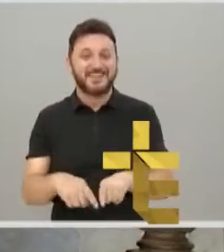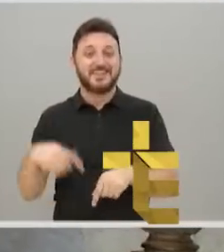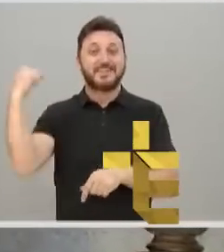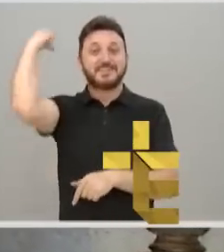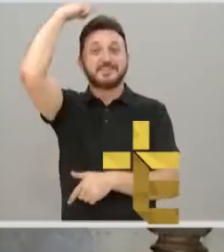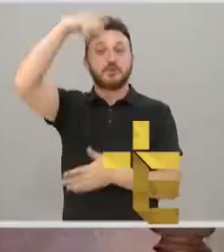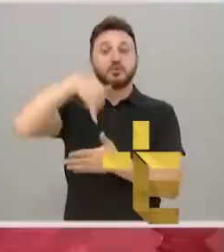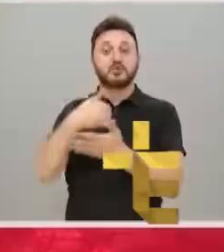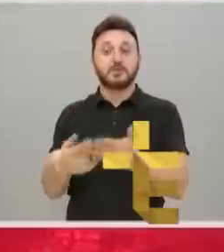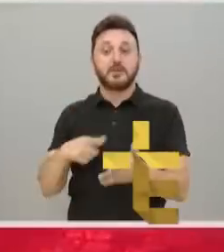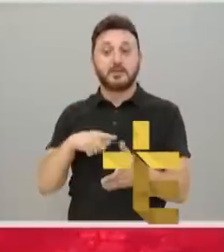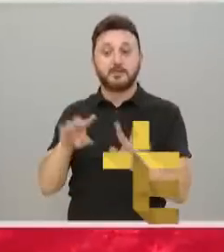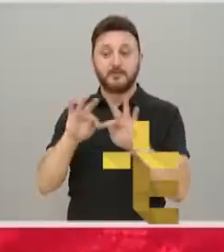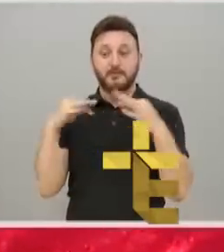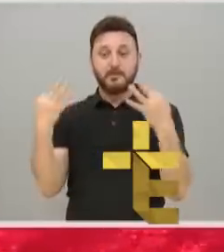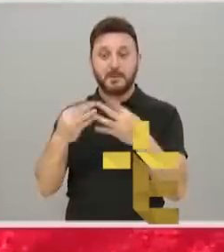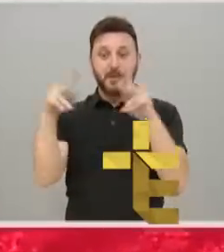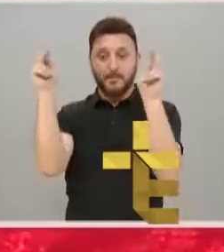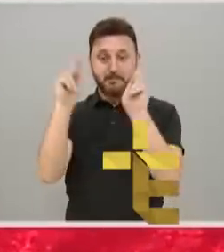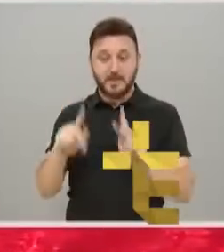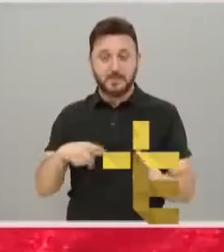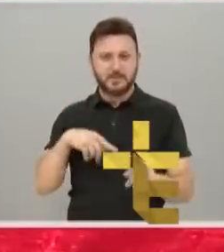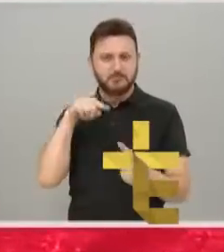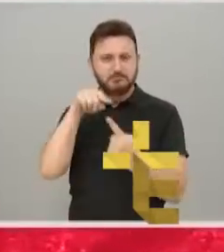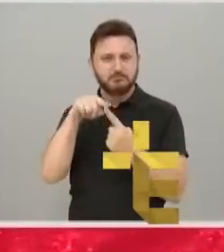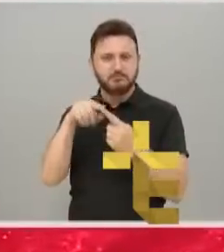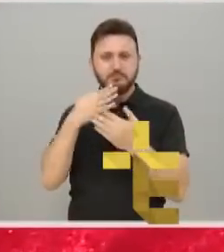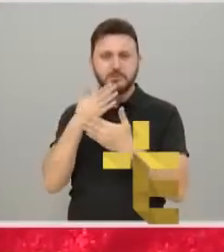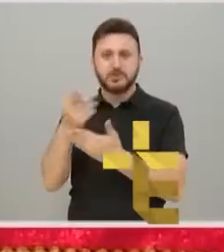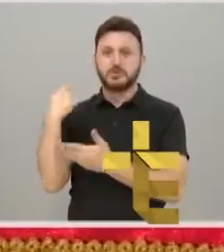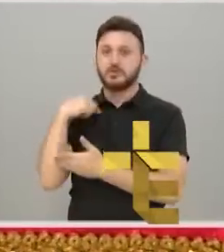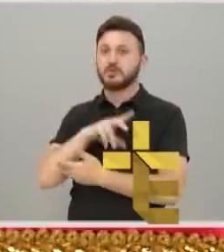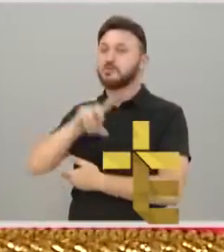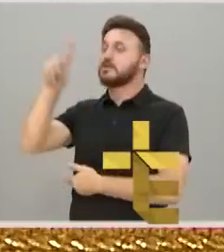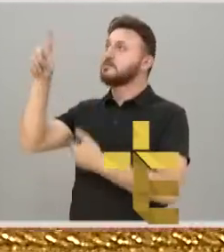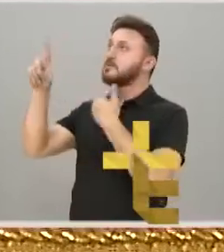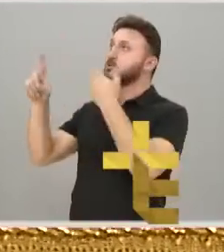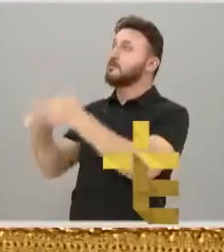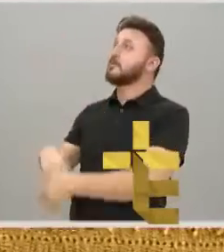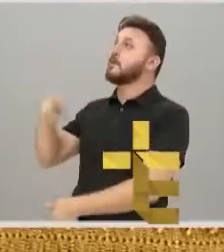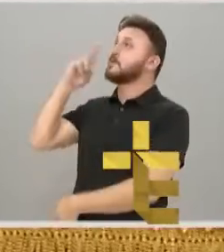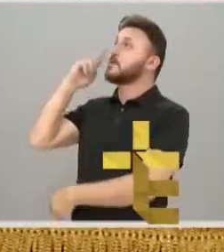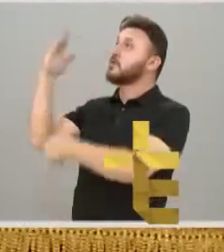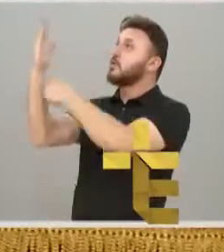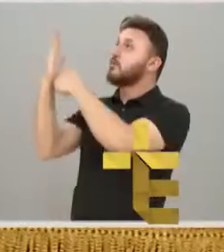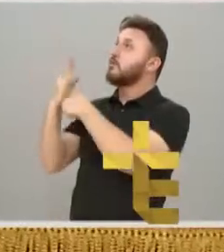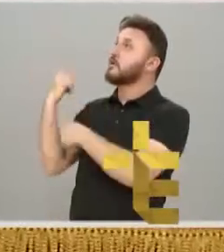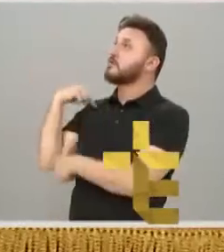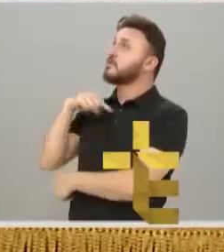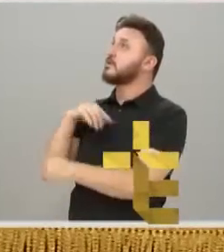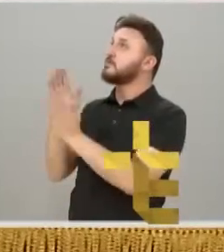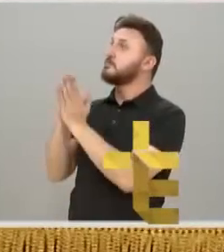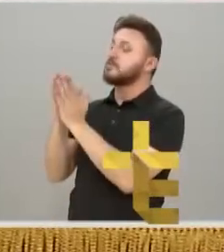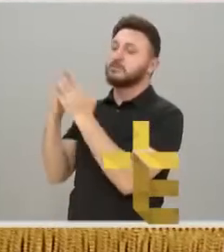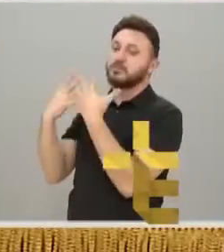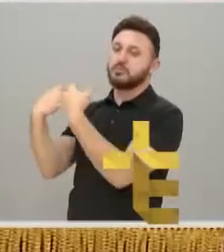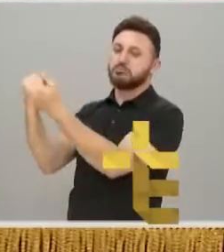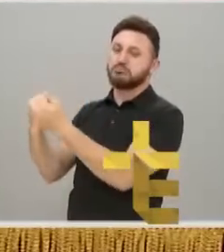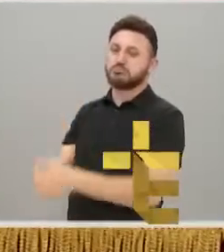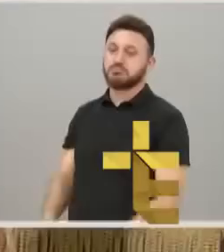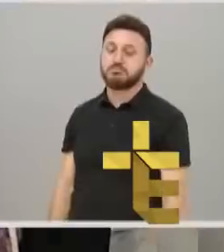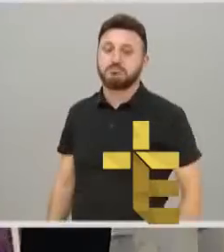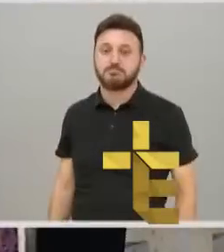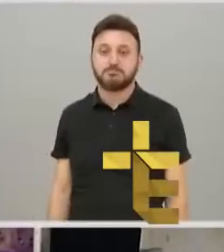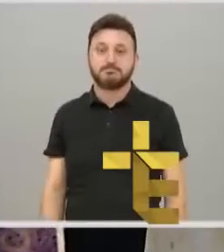família tenha paz, e eu trago essas intenções, rezemos ao Senhor. Senhor, sede favorável à